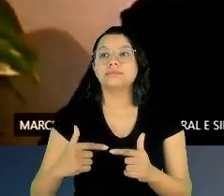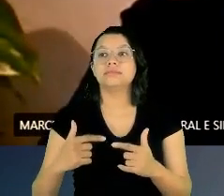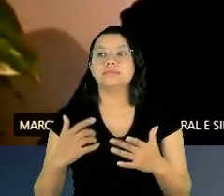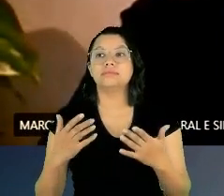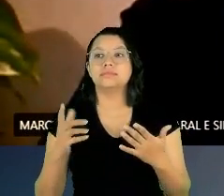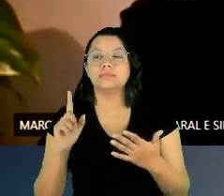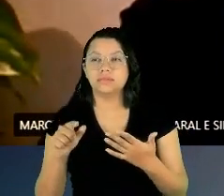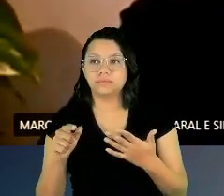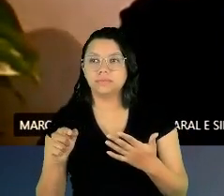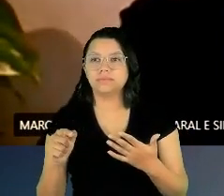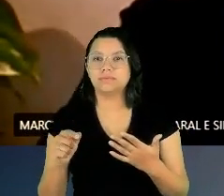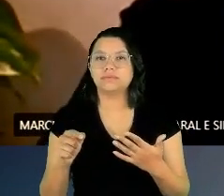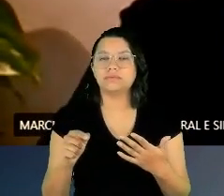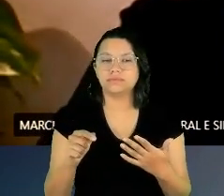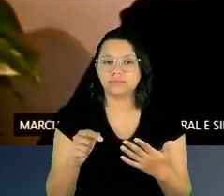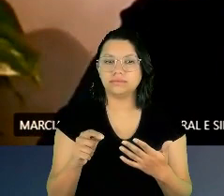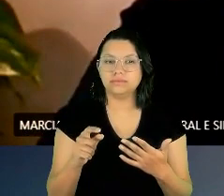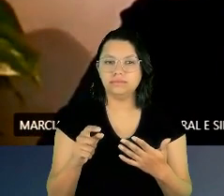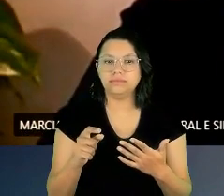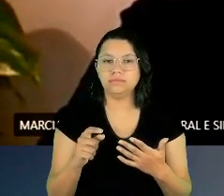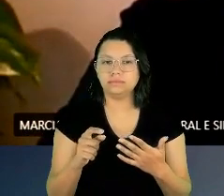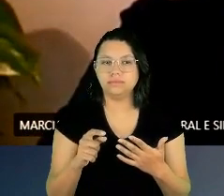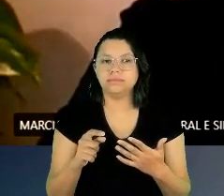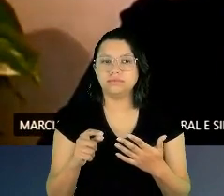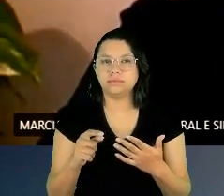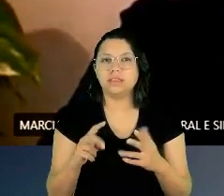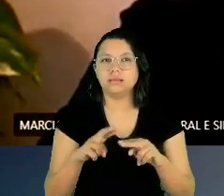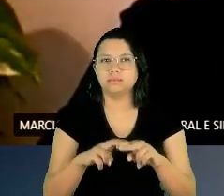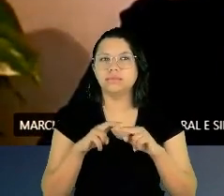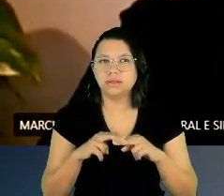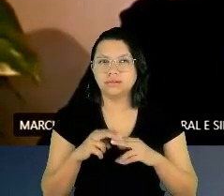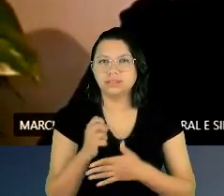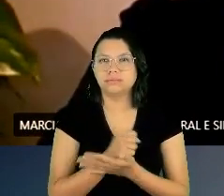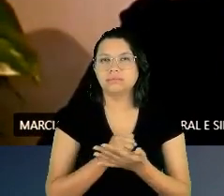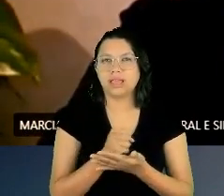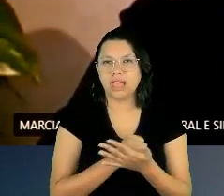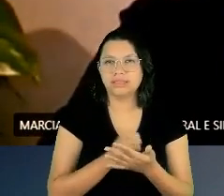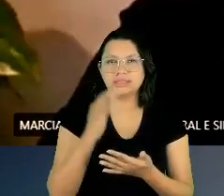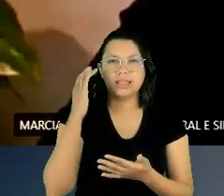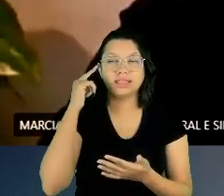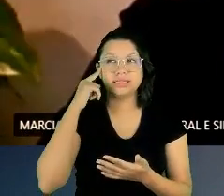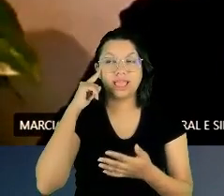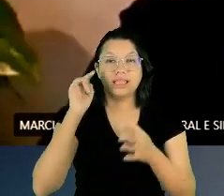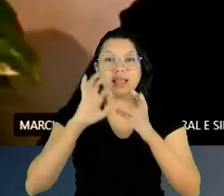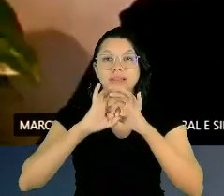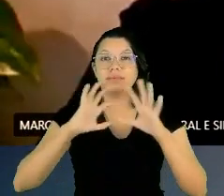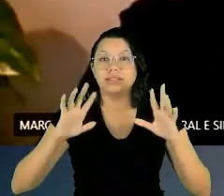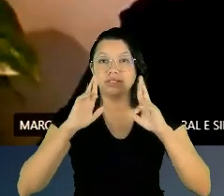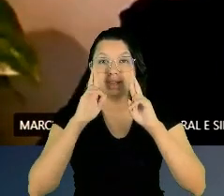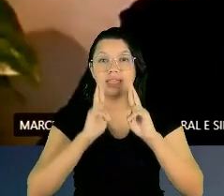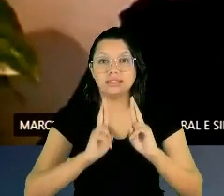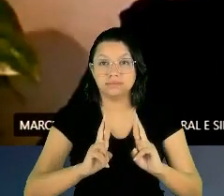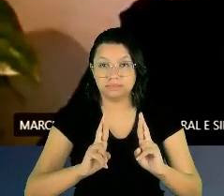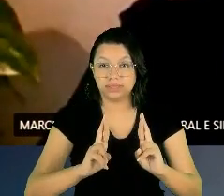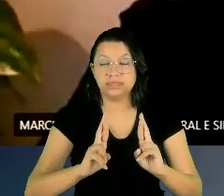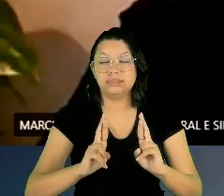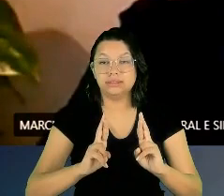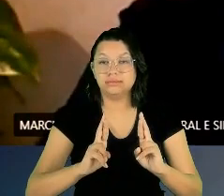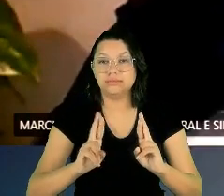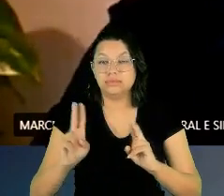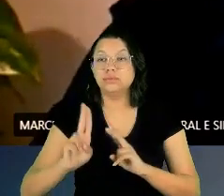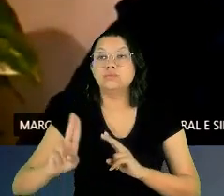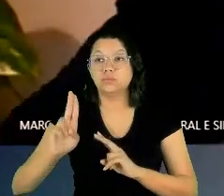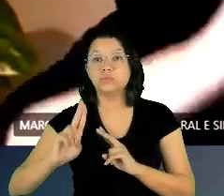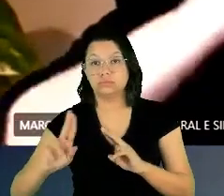clássico, é que o liberalismo, por se fundar muito na ideia da liberdade, ele respeita um dos princípios